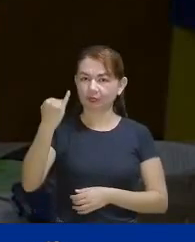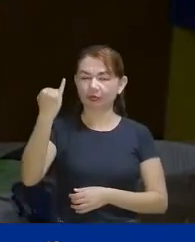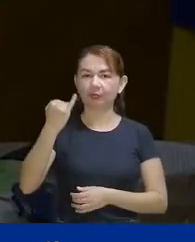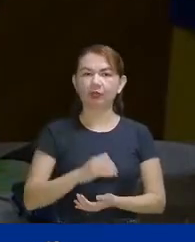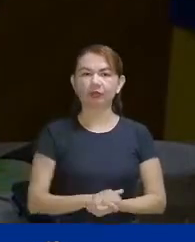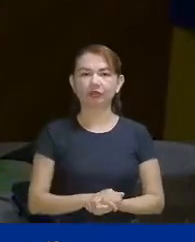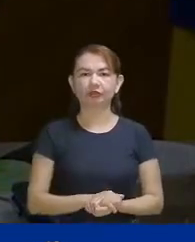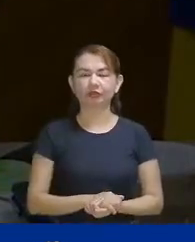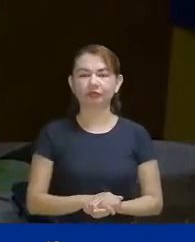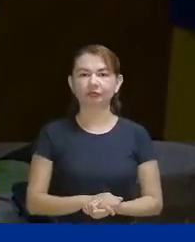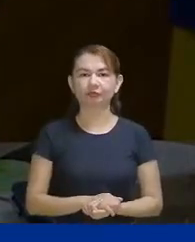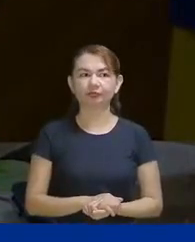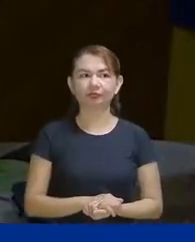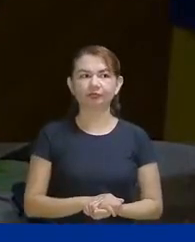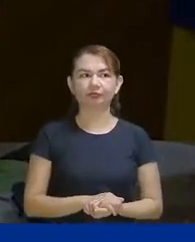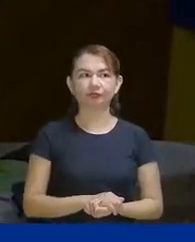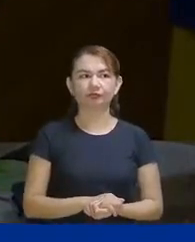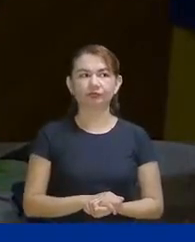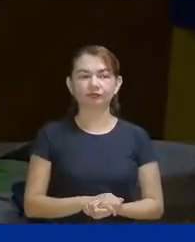importante